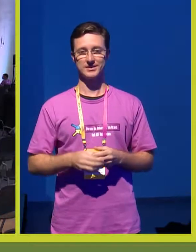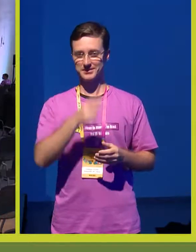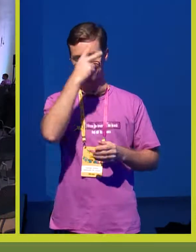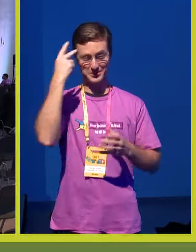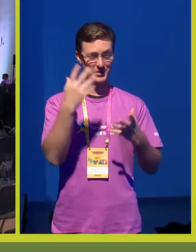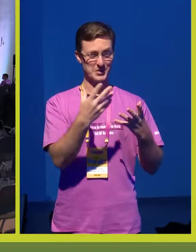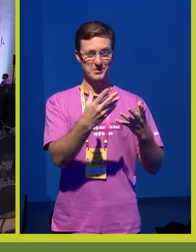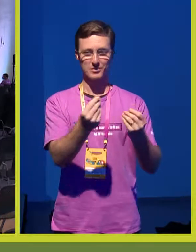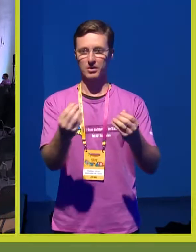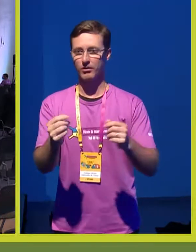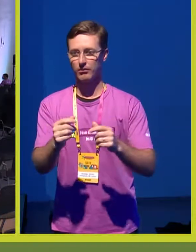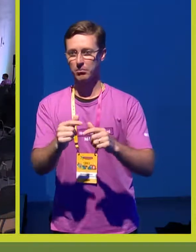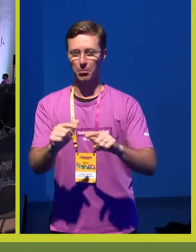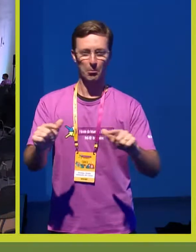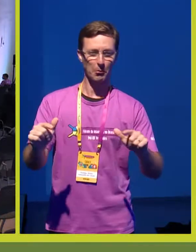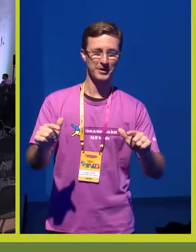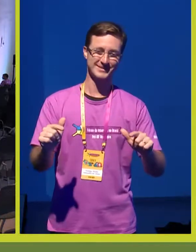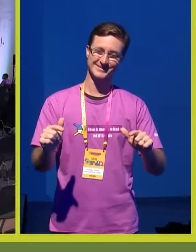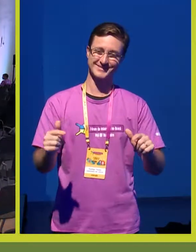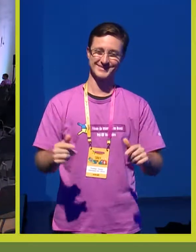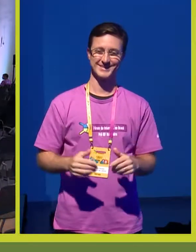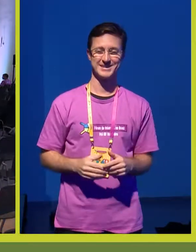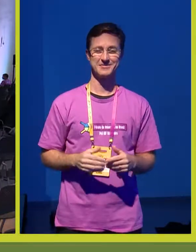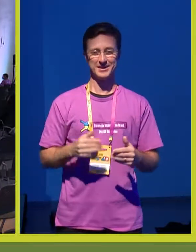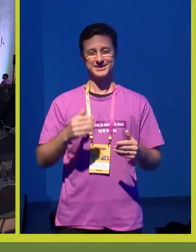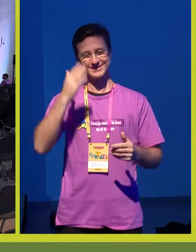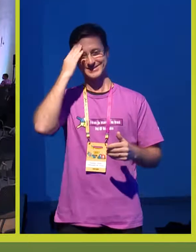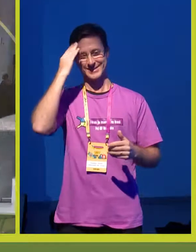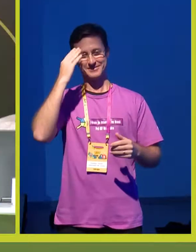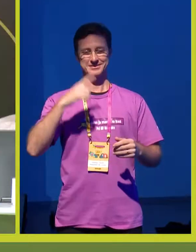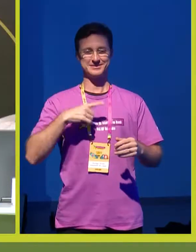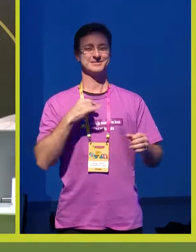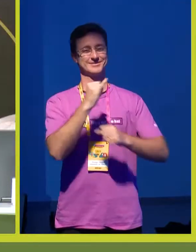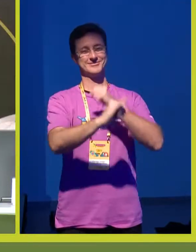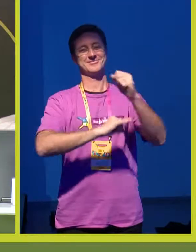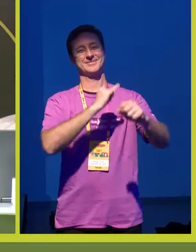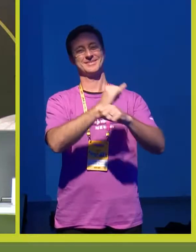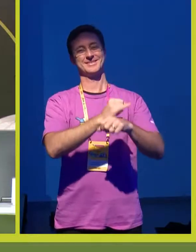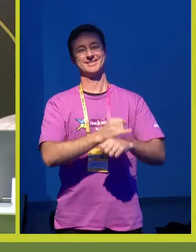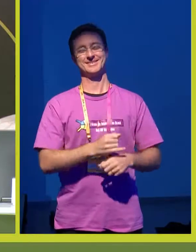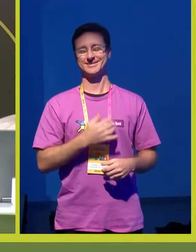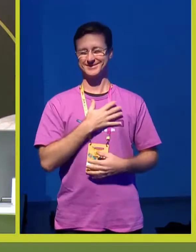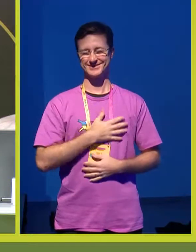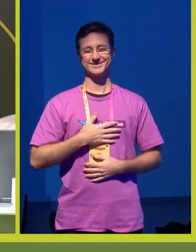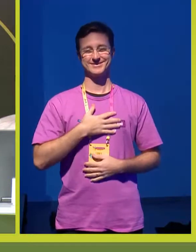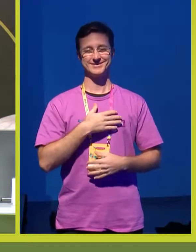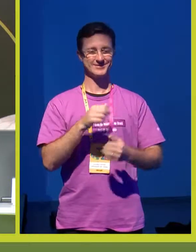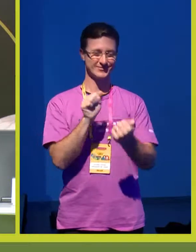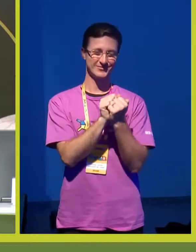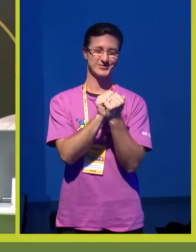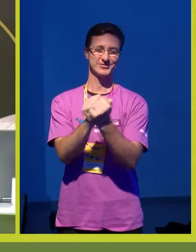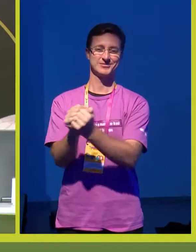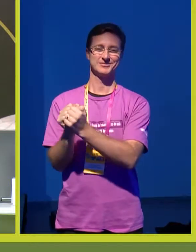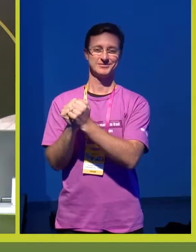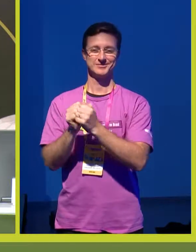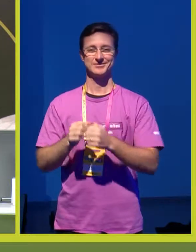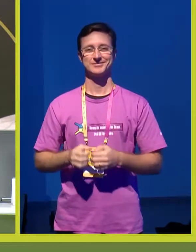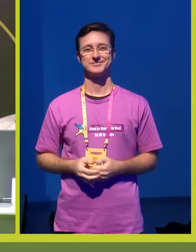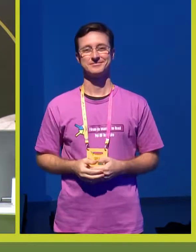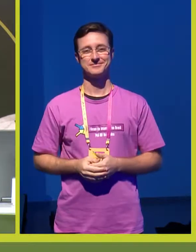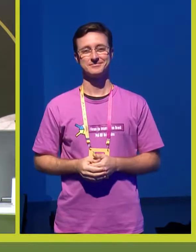aqui é o nosso painel, os colegas que nos acompanham online. É um prazer muito grande estar com vocês, é